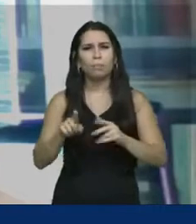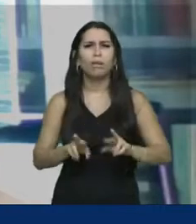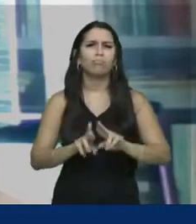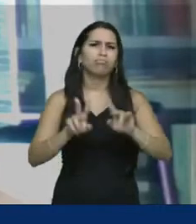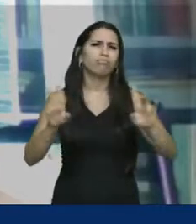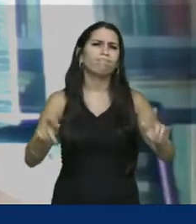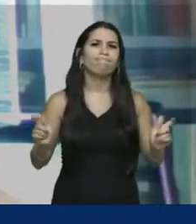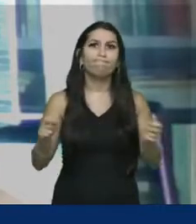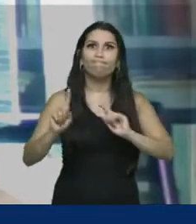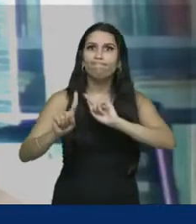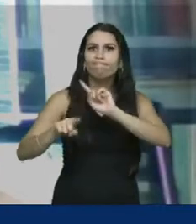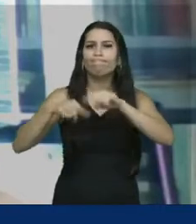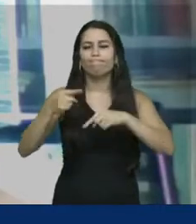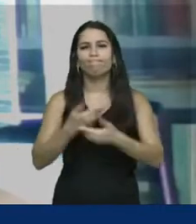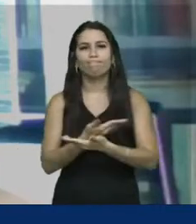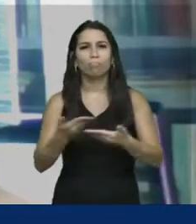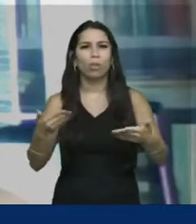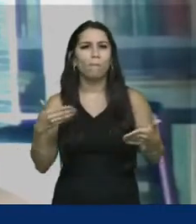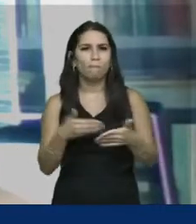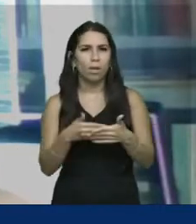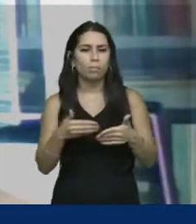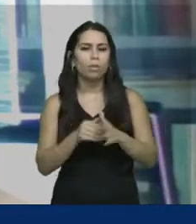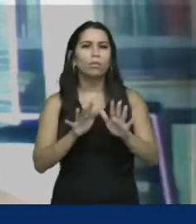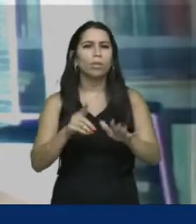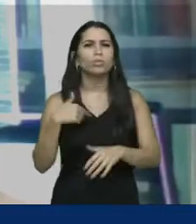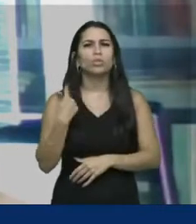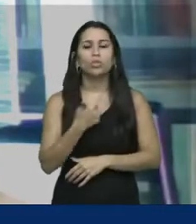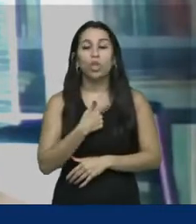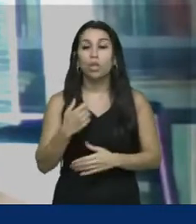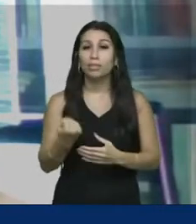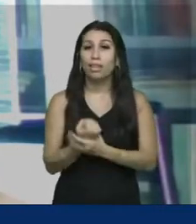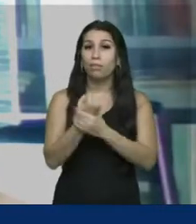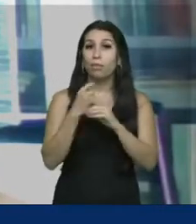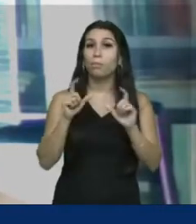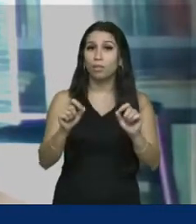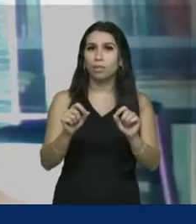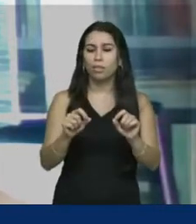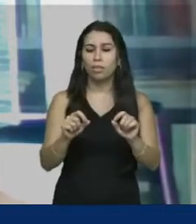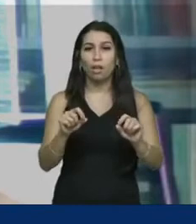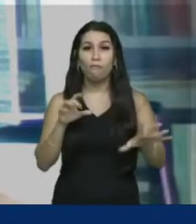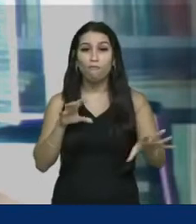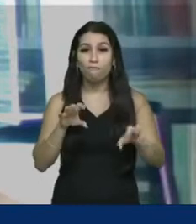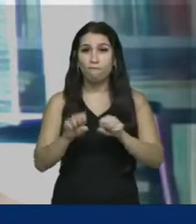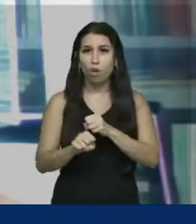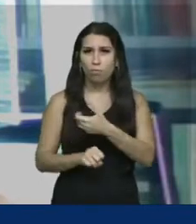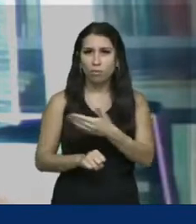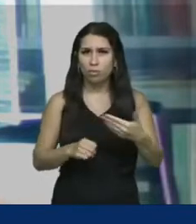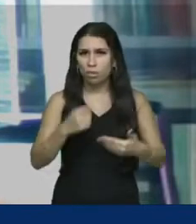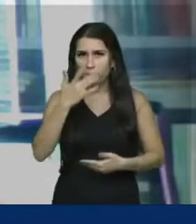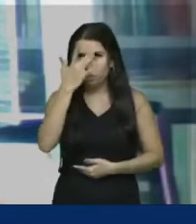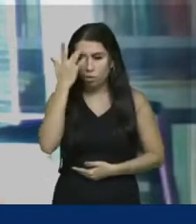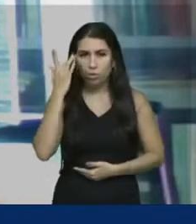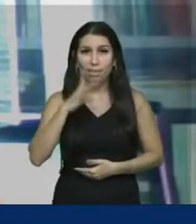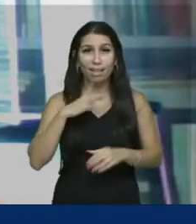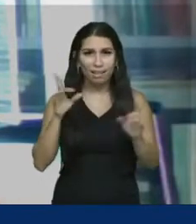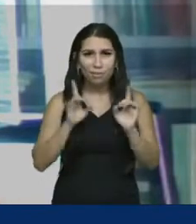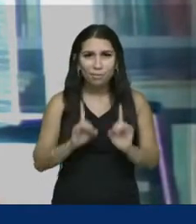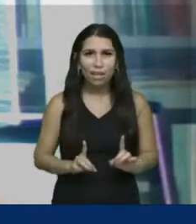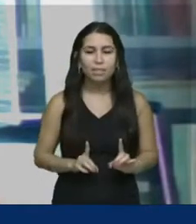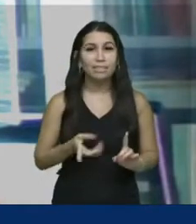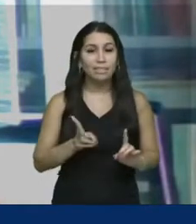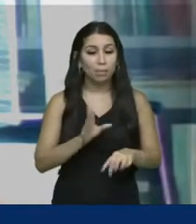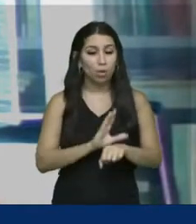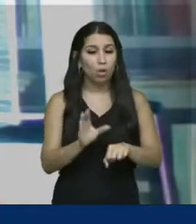dessas barreiras. Por isso, nós defendemos também que a formação das pessoas com deficiência seja sempre uma